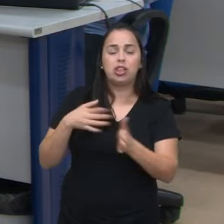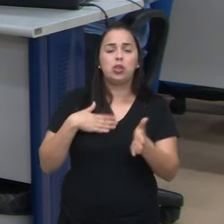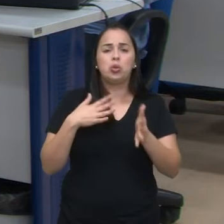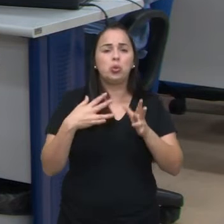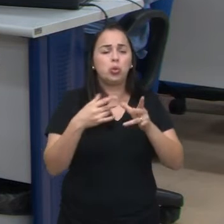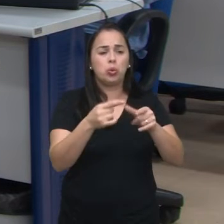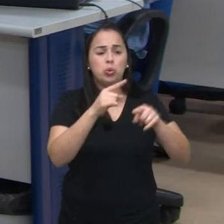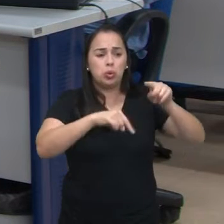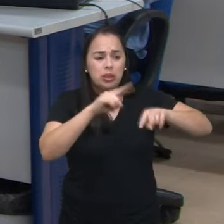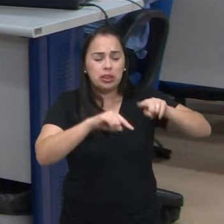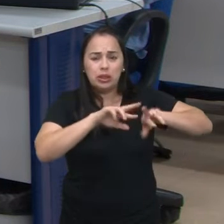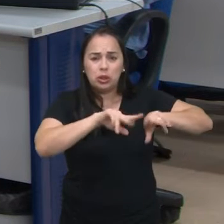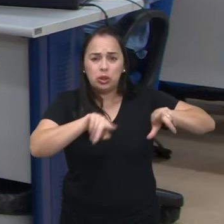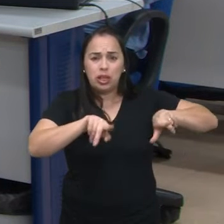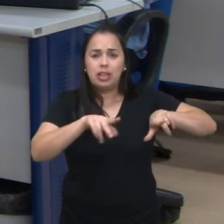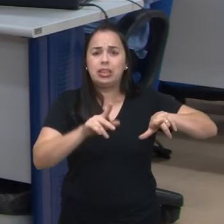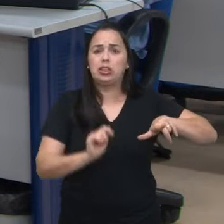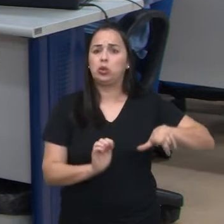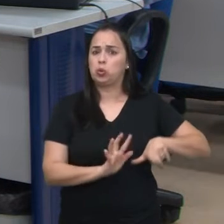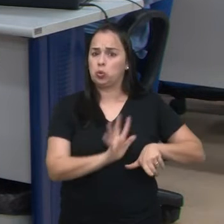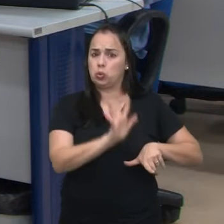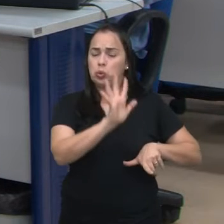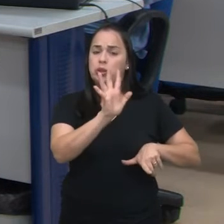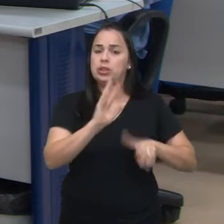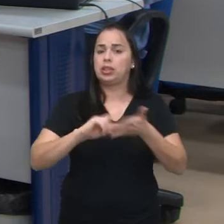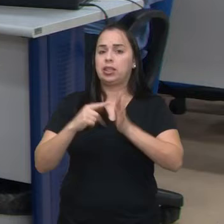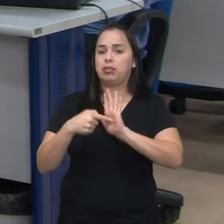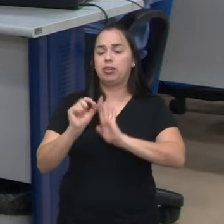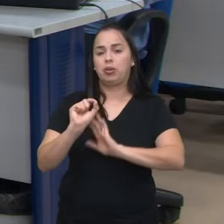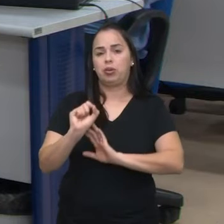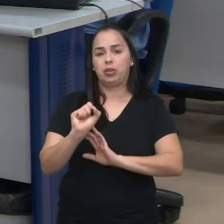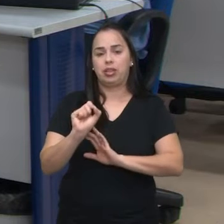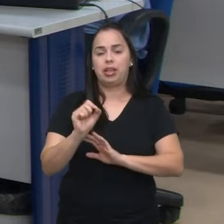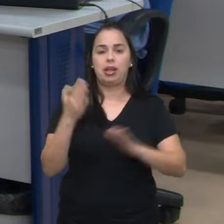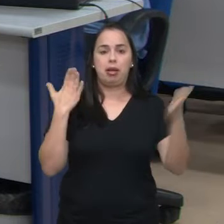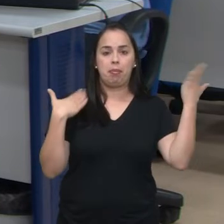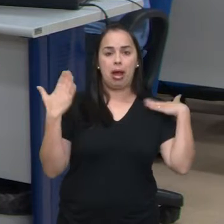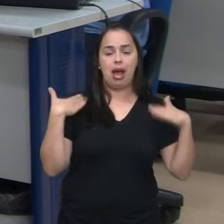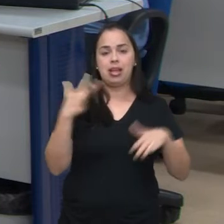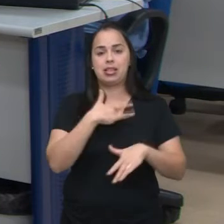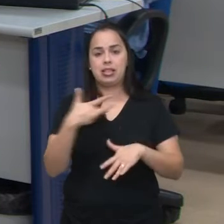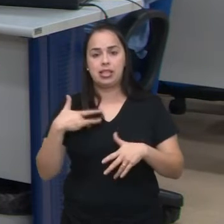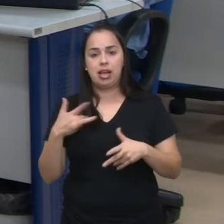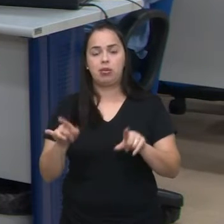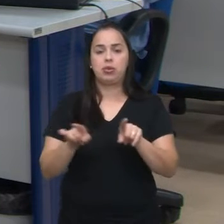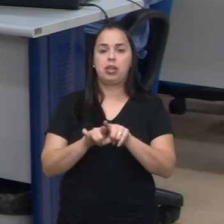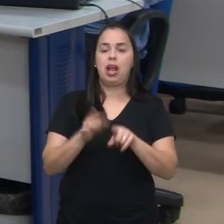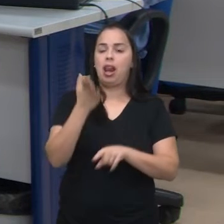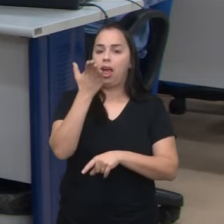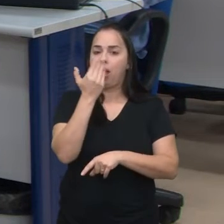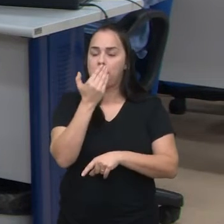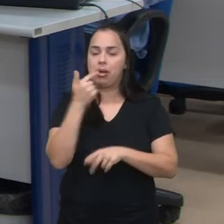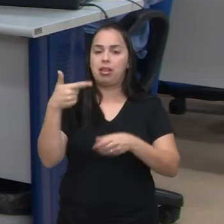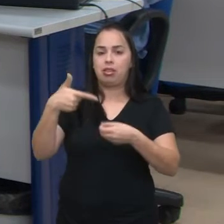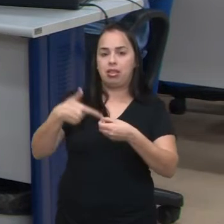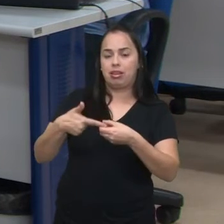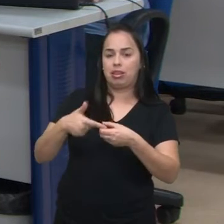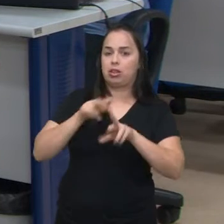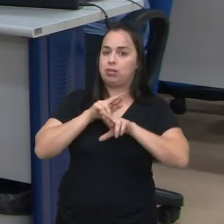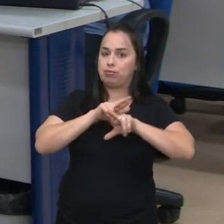compor a inflação do país tiveram alta nos preços O que significa que atividade a fazer saúde alimentação